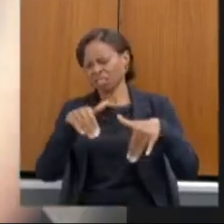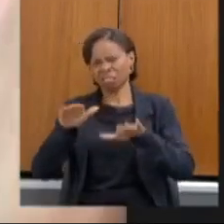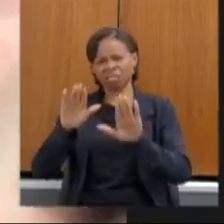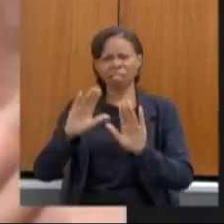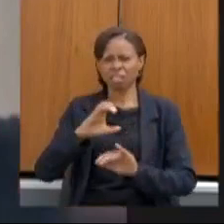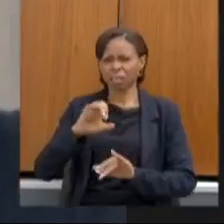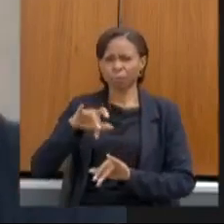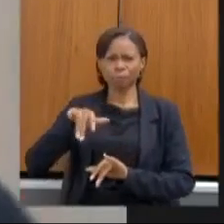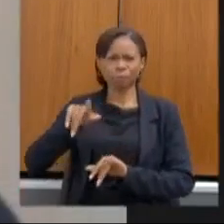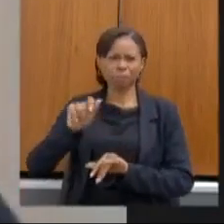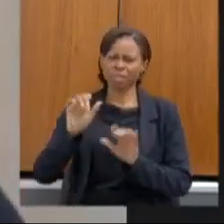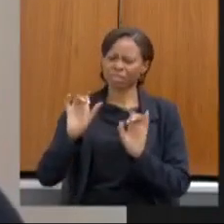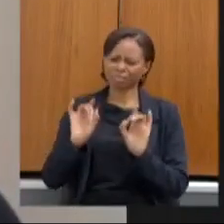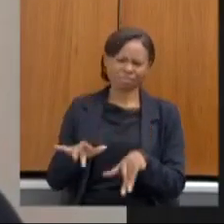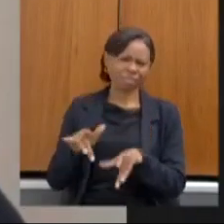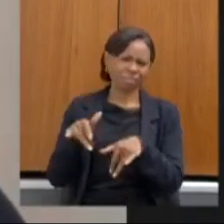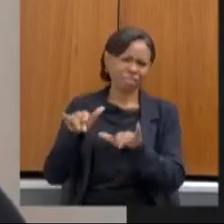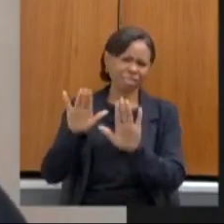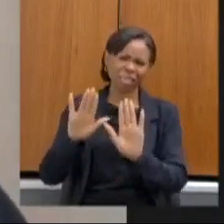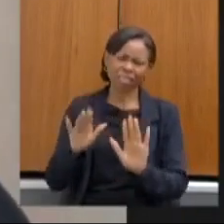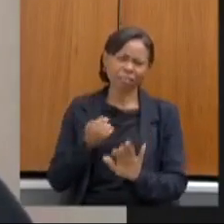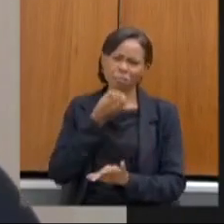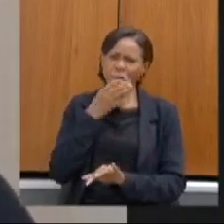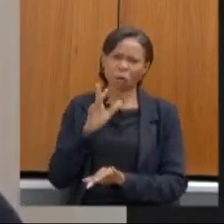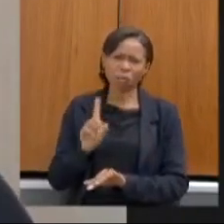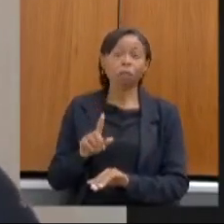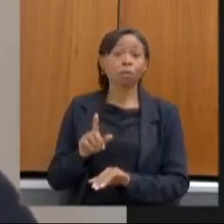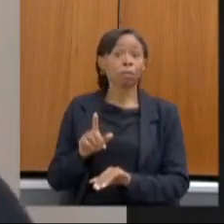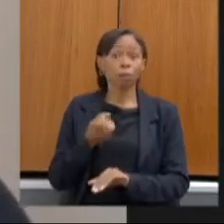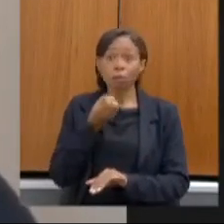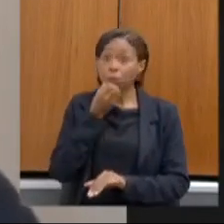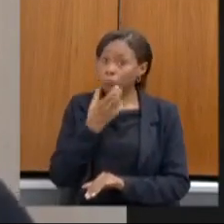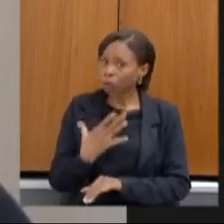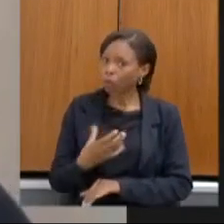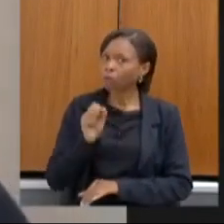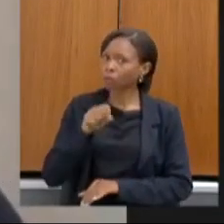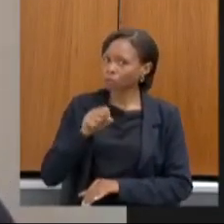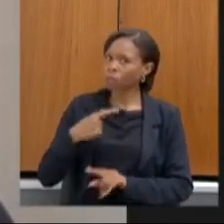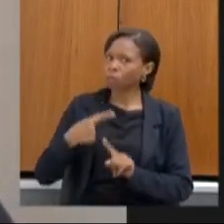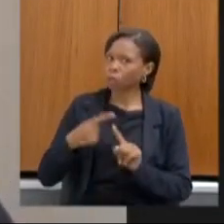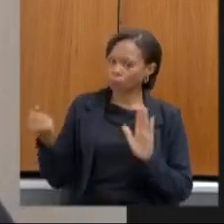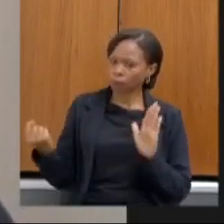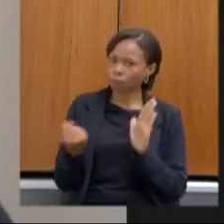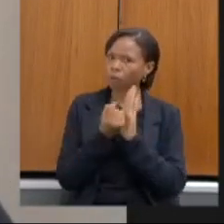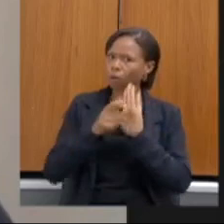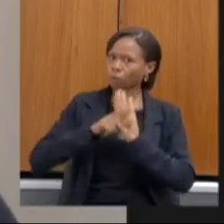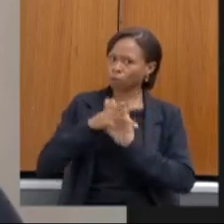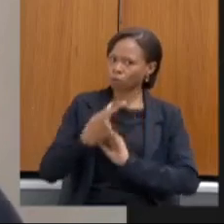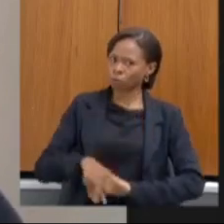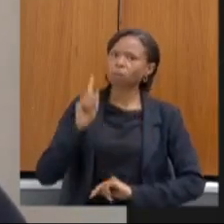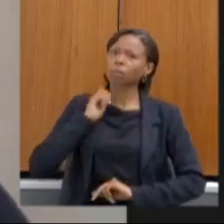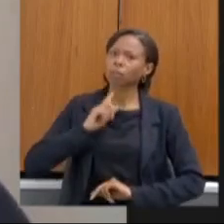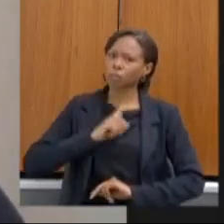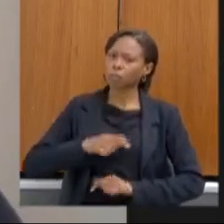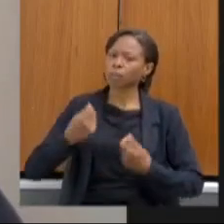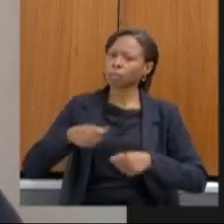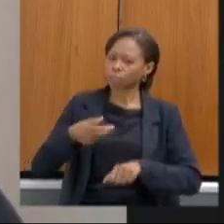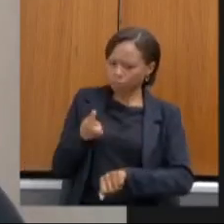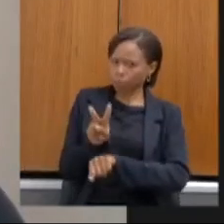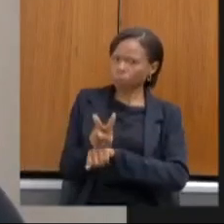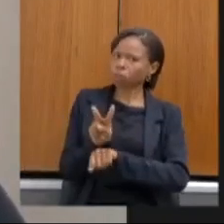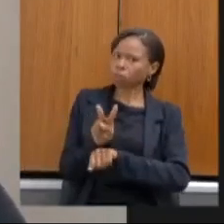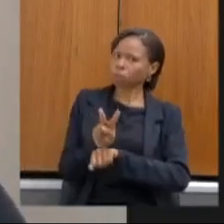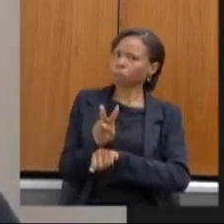da Cemig tira da frente a gente não conserta nada Não Serve sim é um patrimônio do povo de Minas Gerais precisa ser